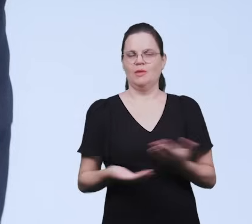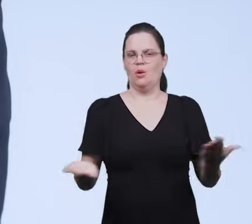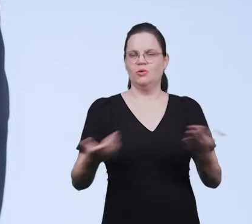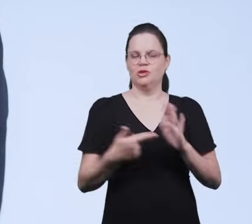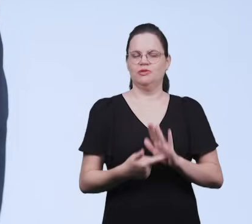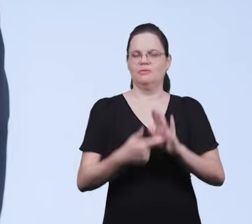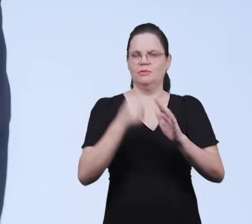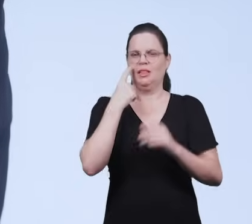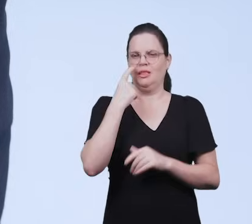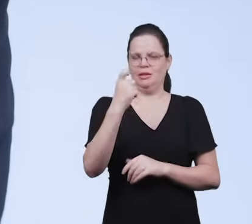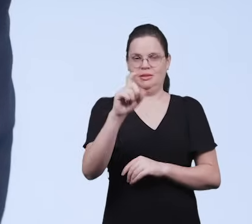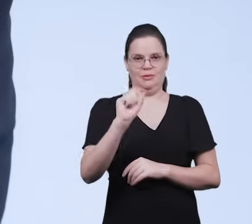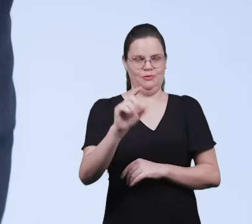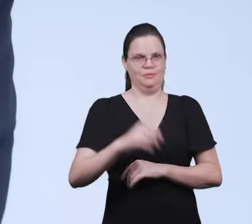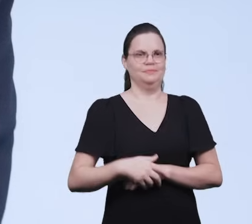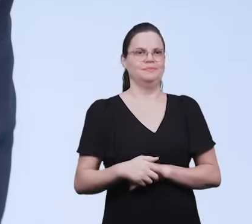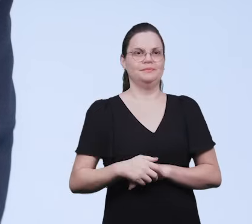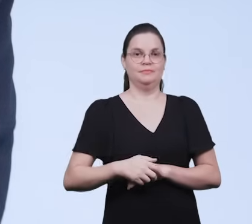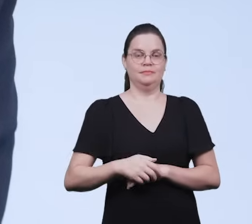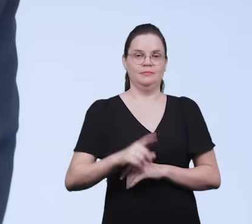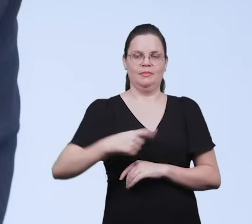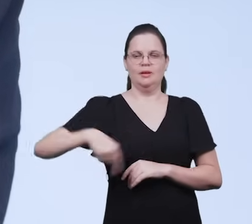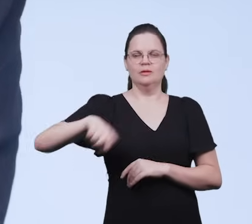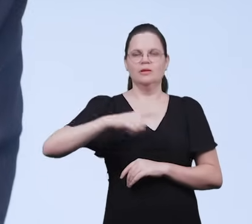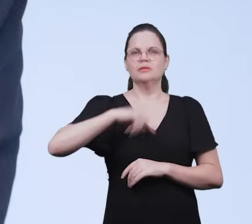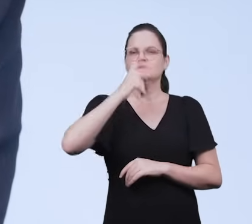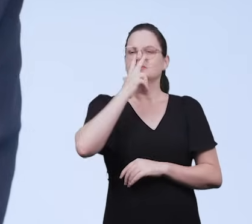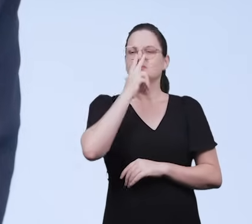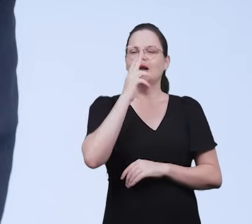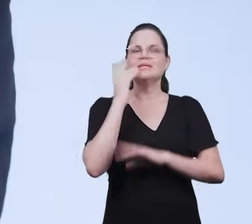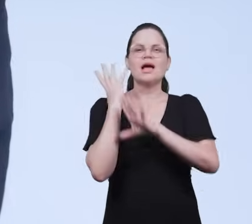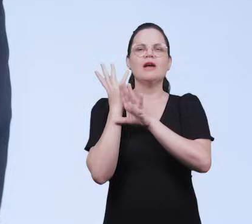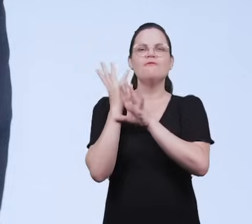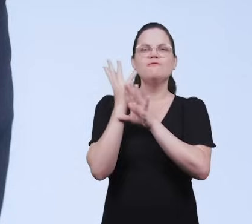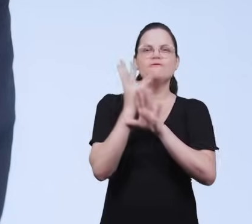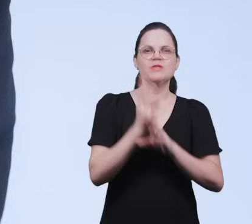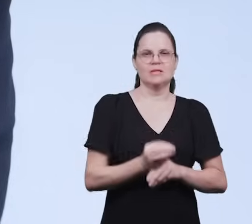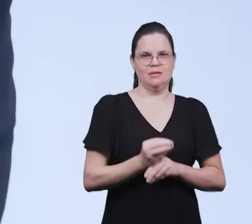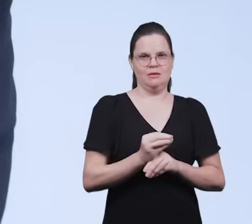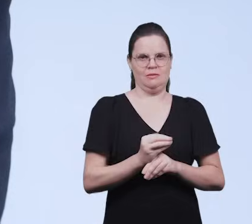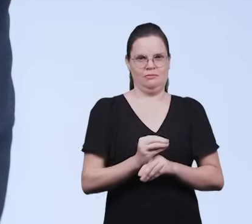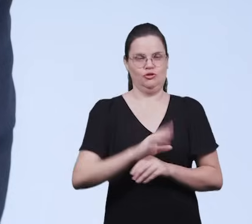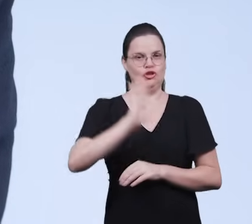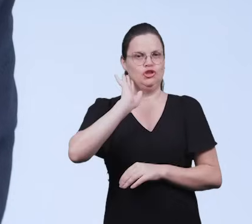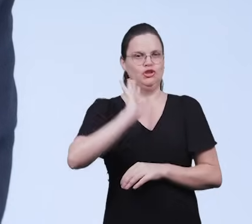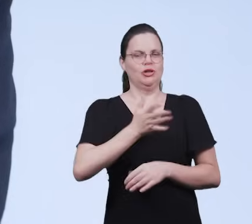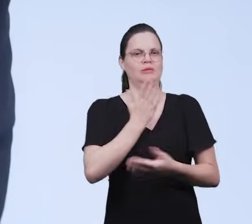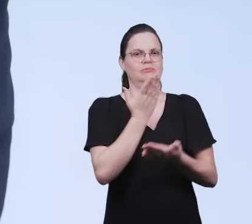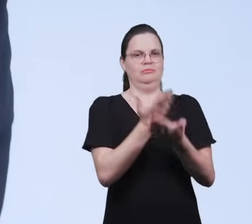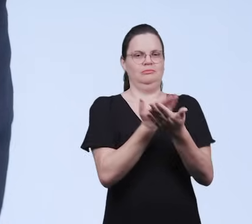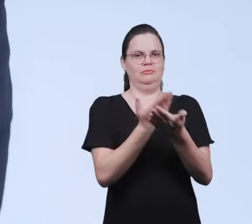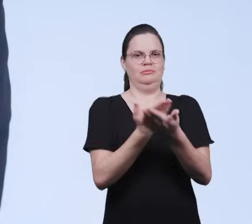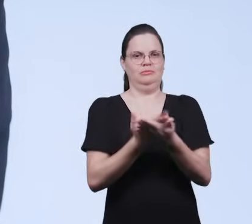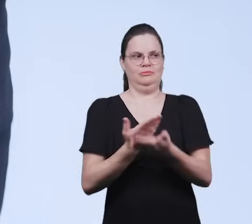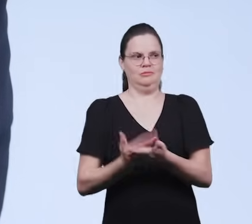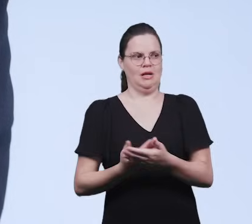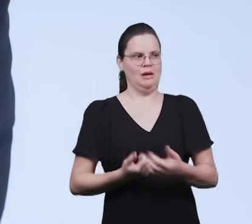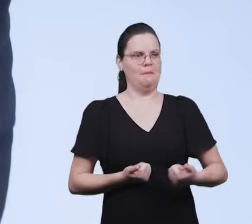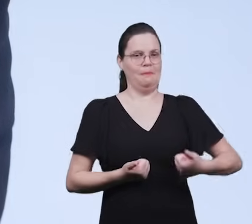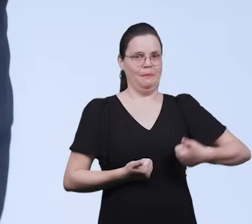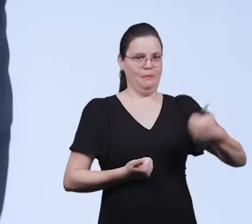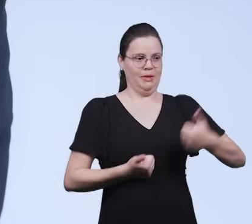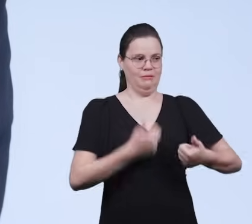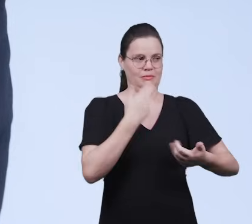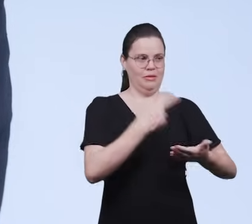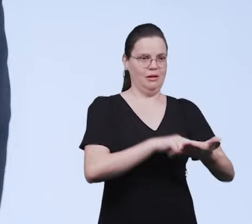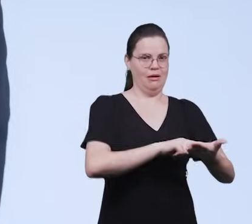muito interessante. Hoje nós vamos fazer uma breve revisão daquilo que foi abordado ao longo